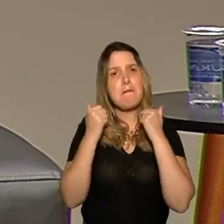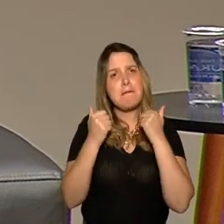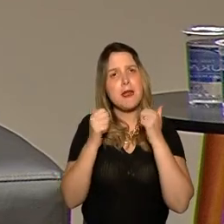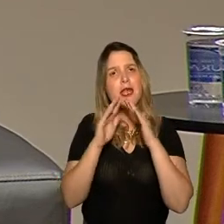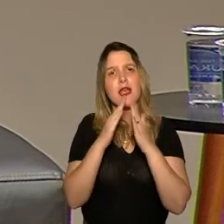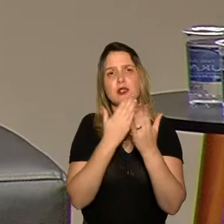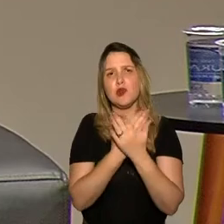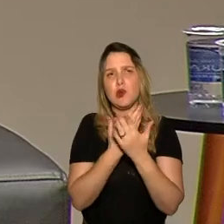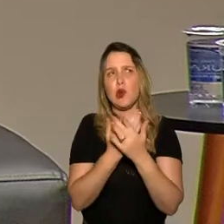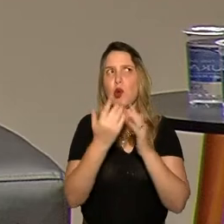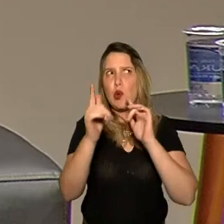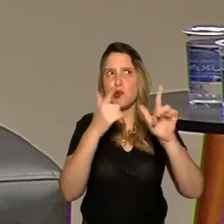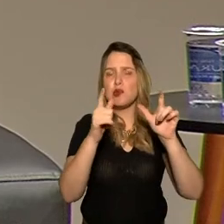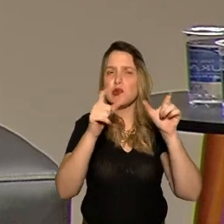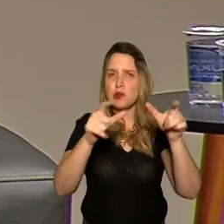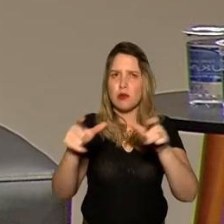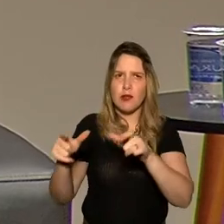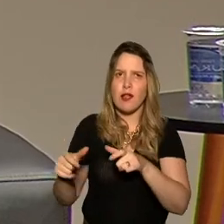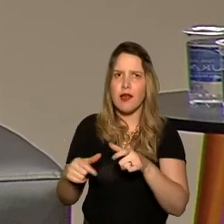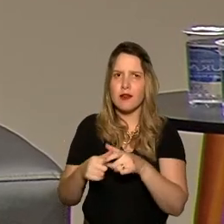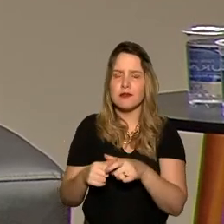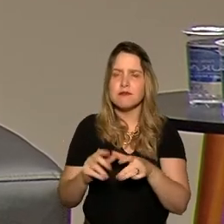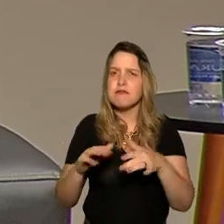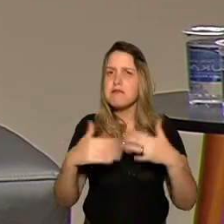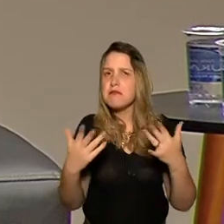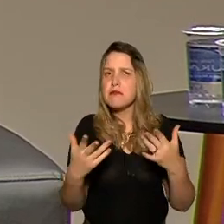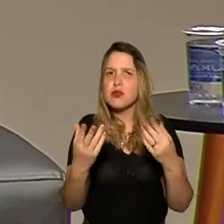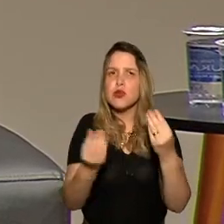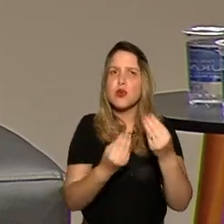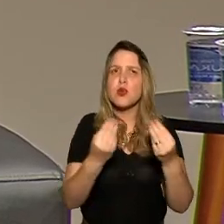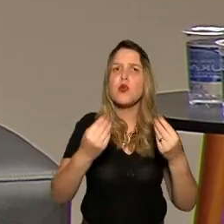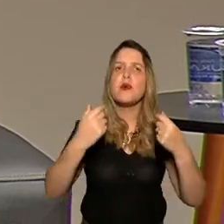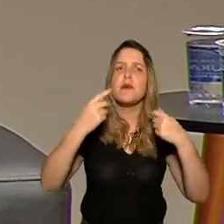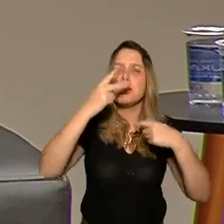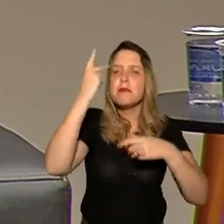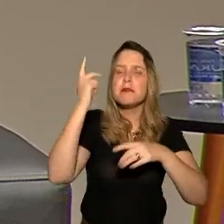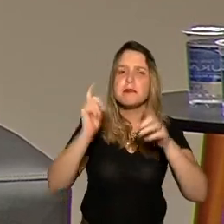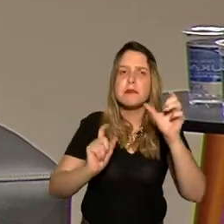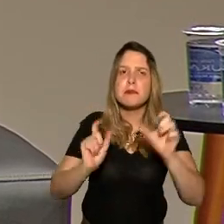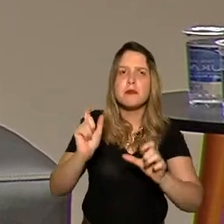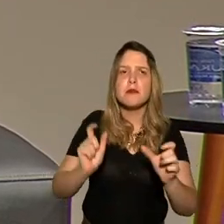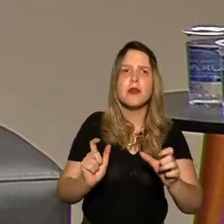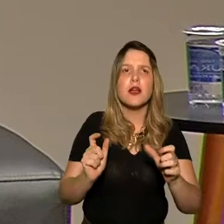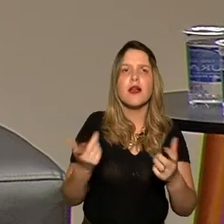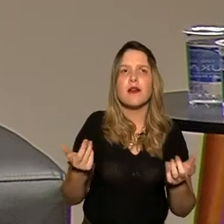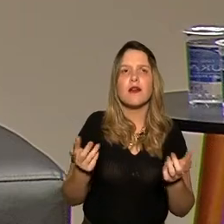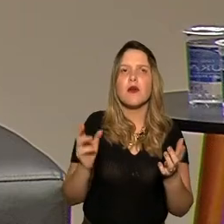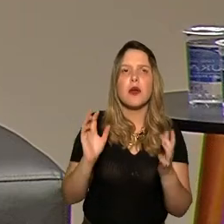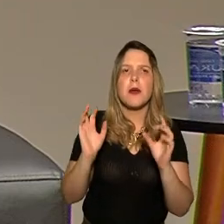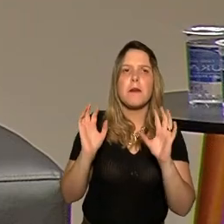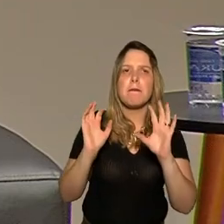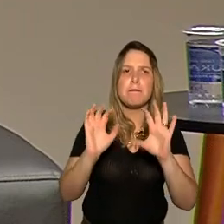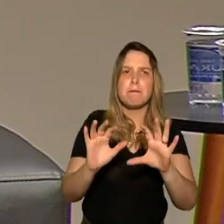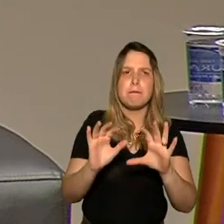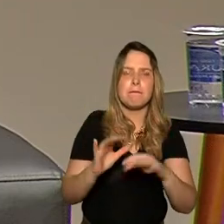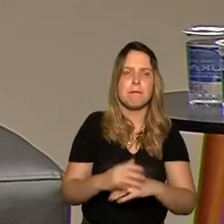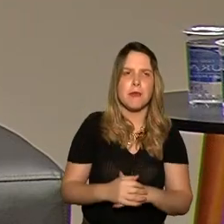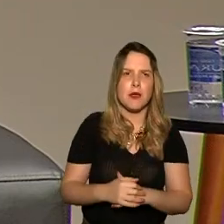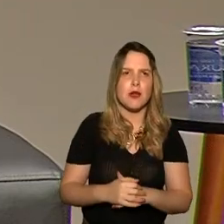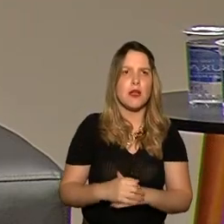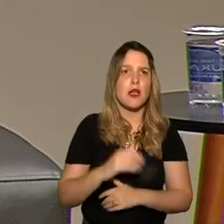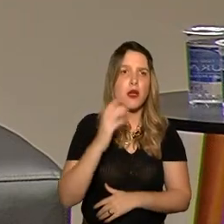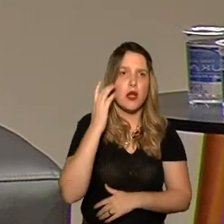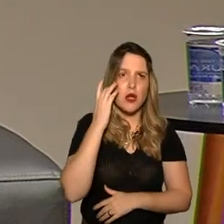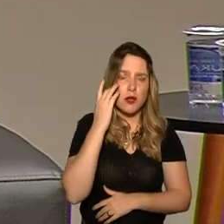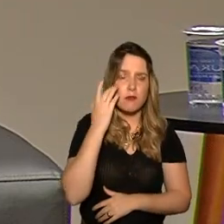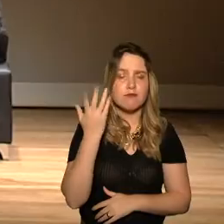beneficiárias das suas ofertas mas o que que os estudantes os professores também teriam apaltar junto As instituições Eu